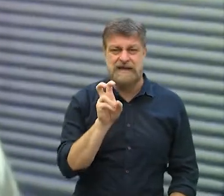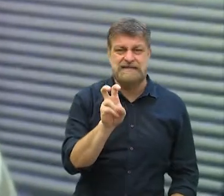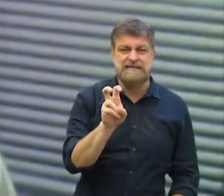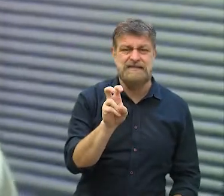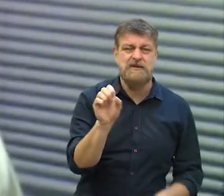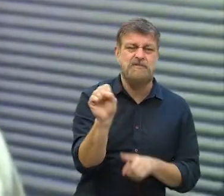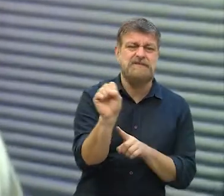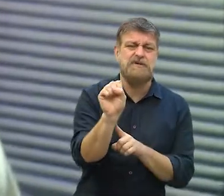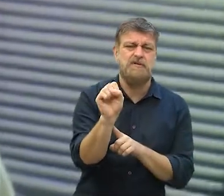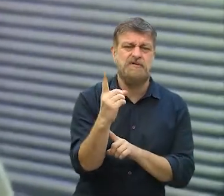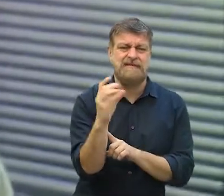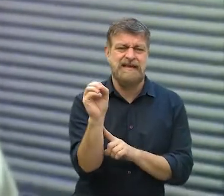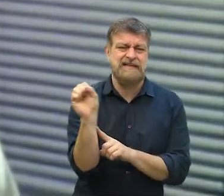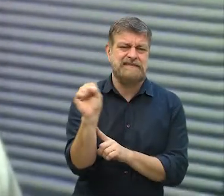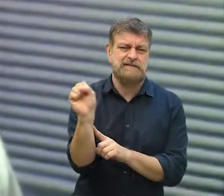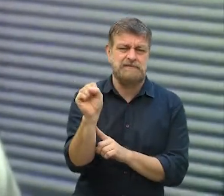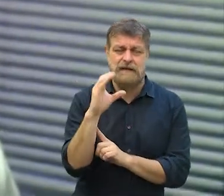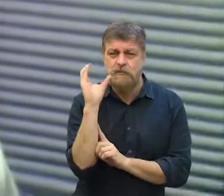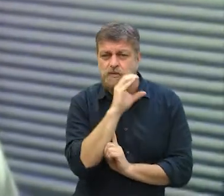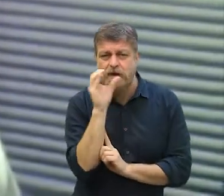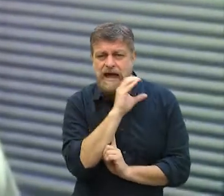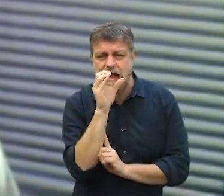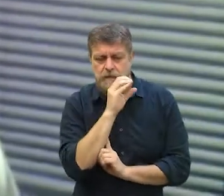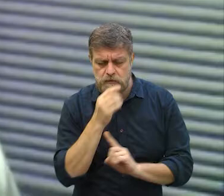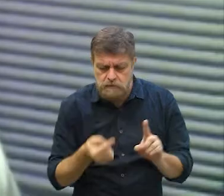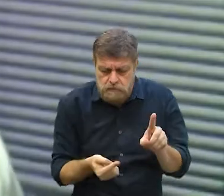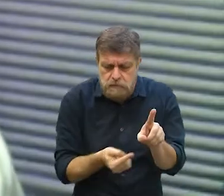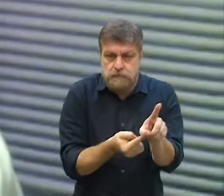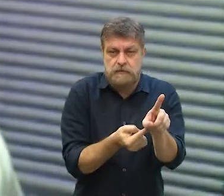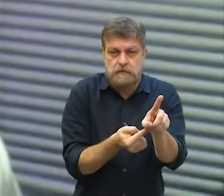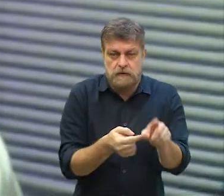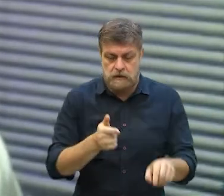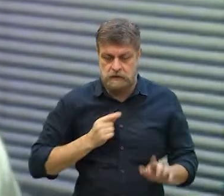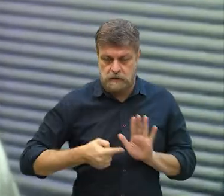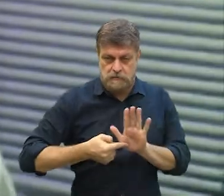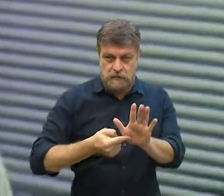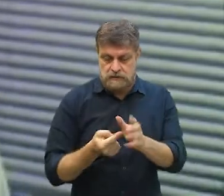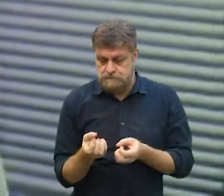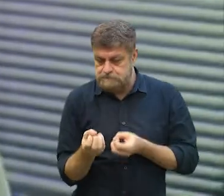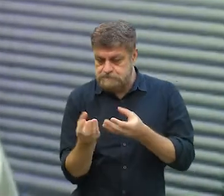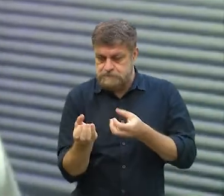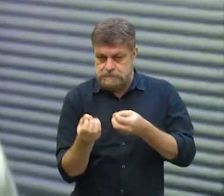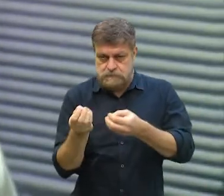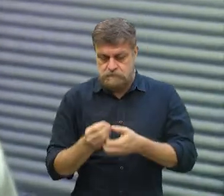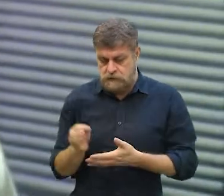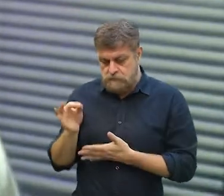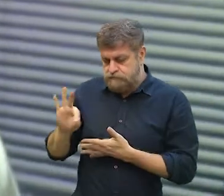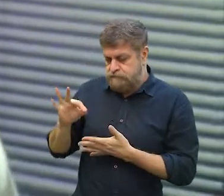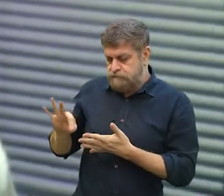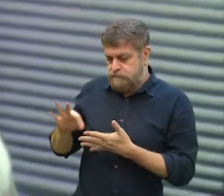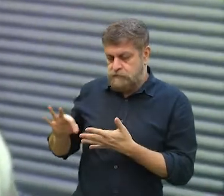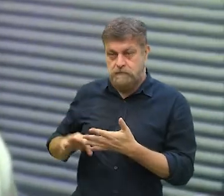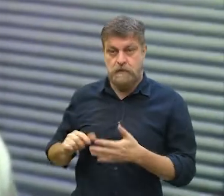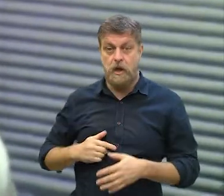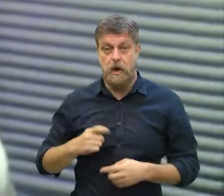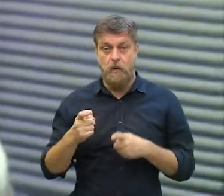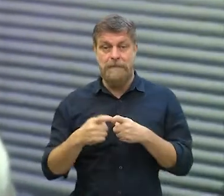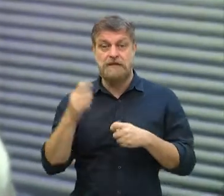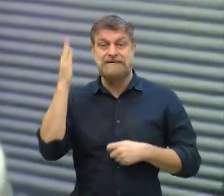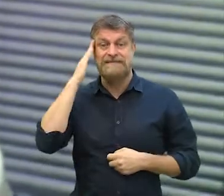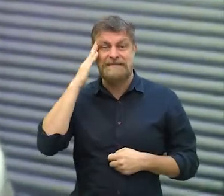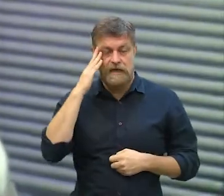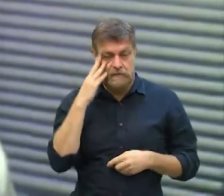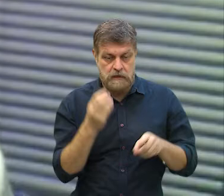torno de 5 a 10 segundos, é muito rápido, e ele traz muitas informações. Você consegue